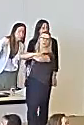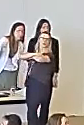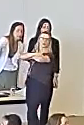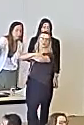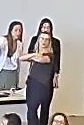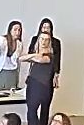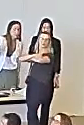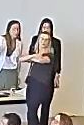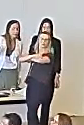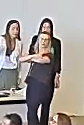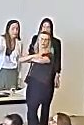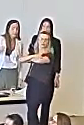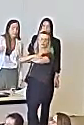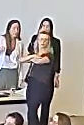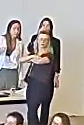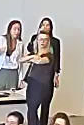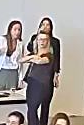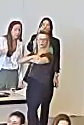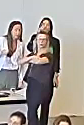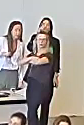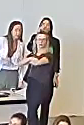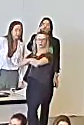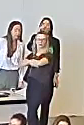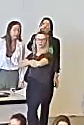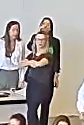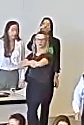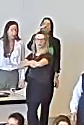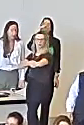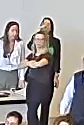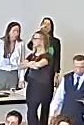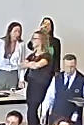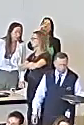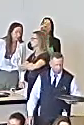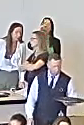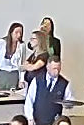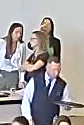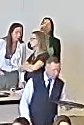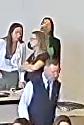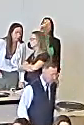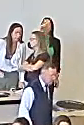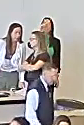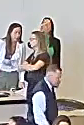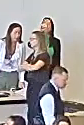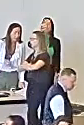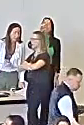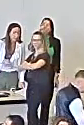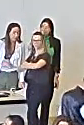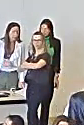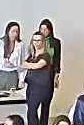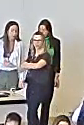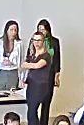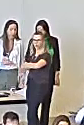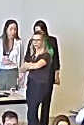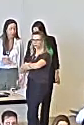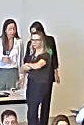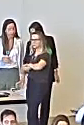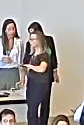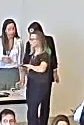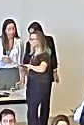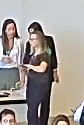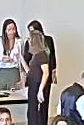de fazer distinção da pessoa com deficiência das outras pessoas. Elas